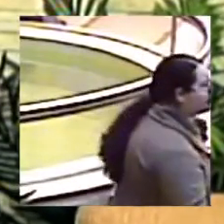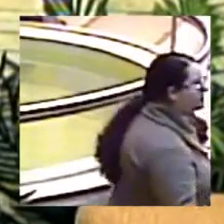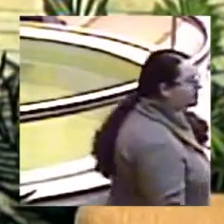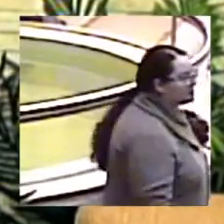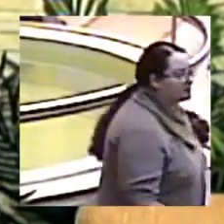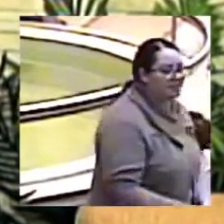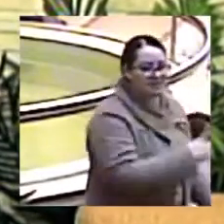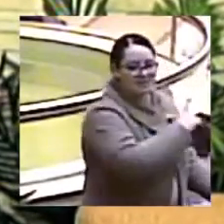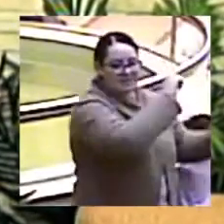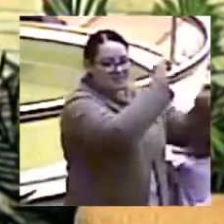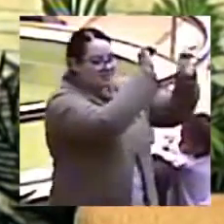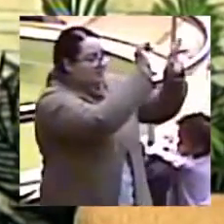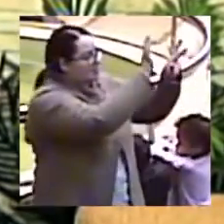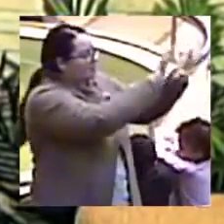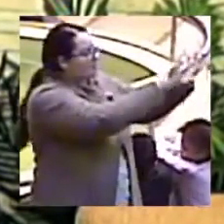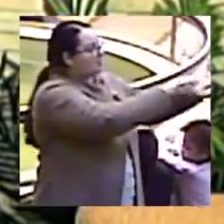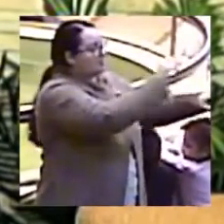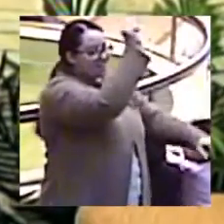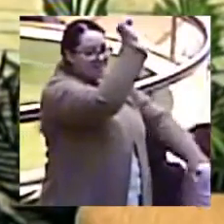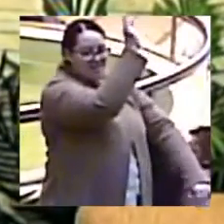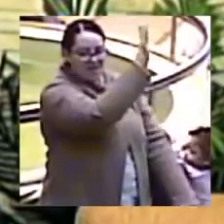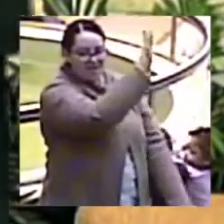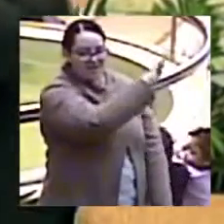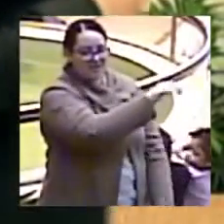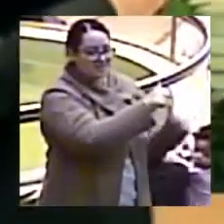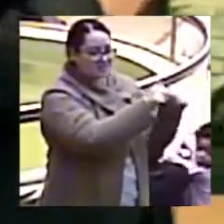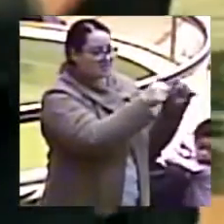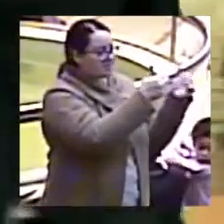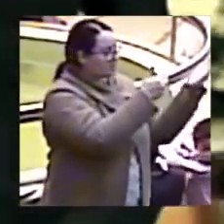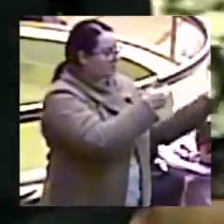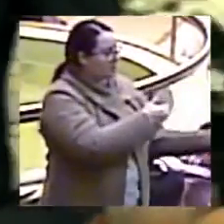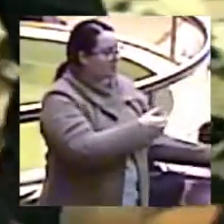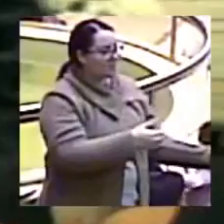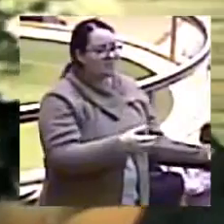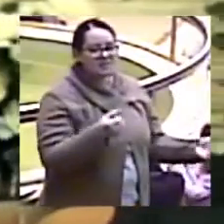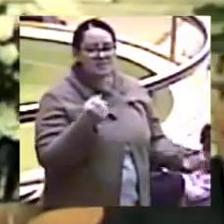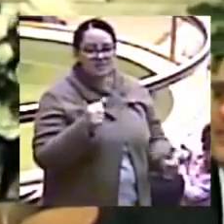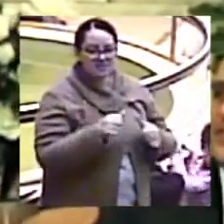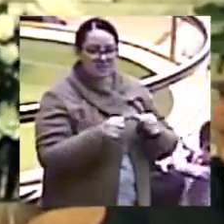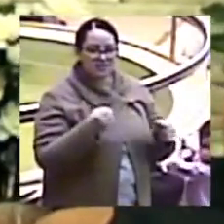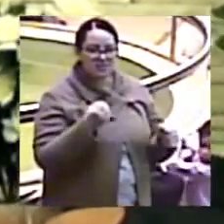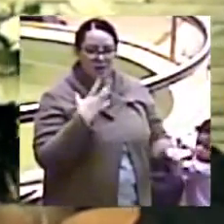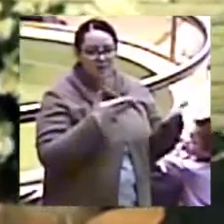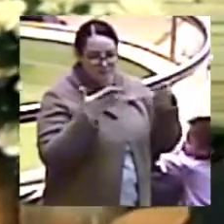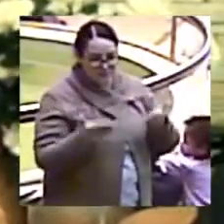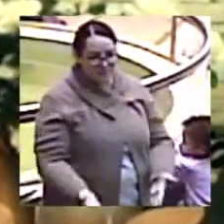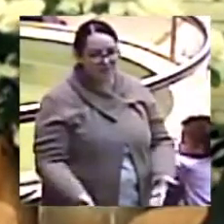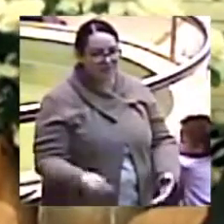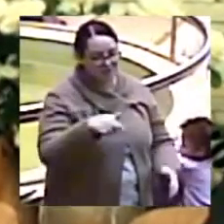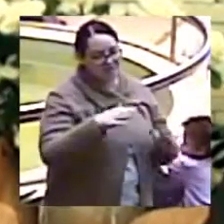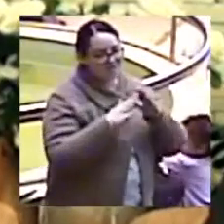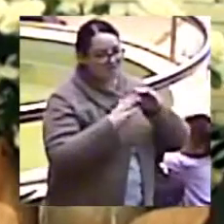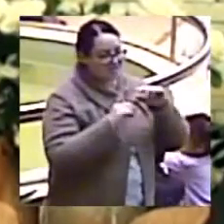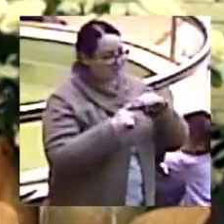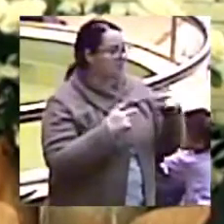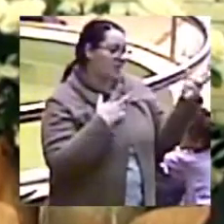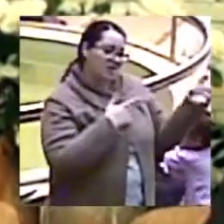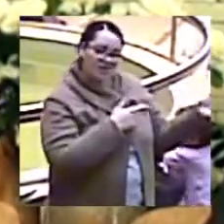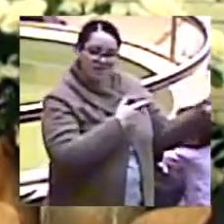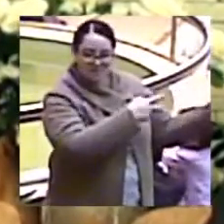Deus abençoe, que a graça de Deus esteja contigo. Seja sempre bem-vindo, eu já falei que esta casa é a vossa casa.